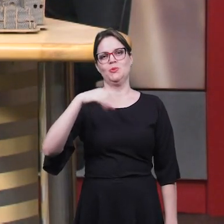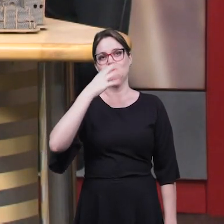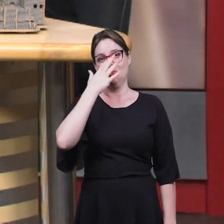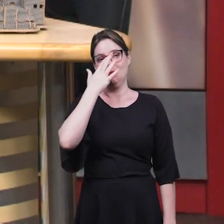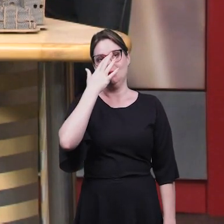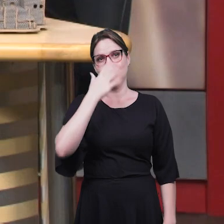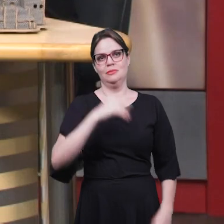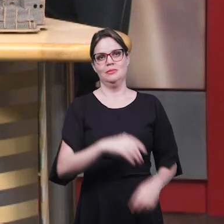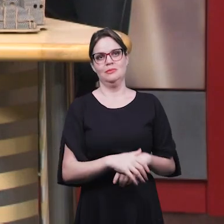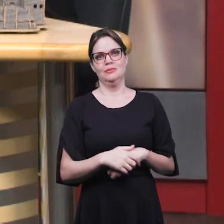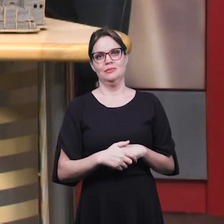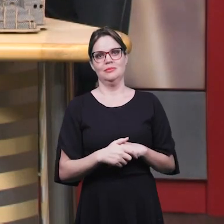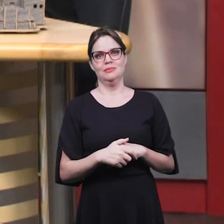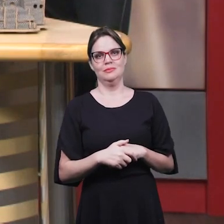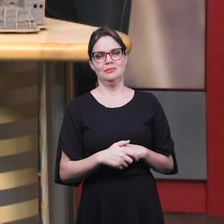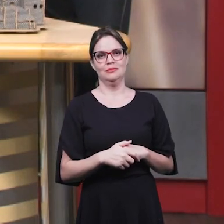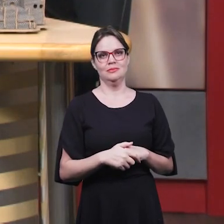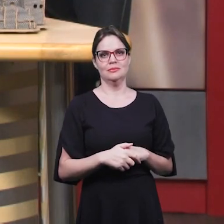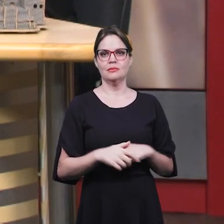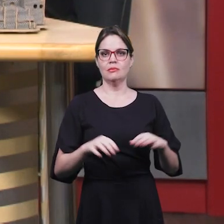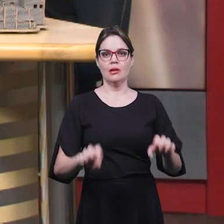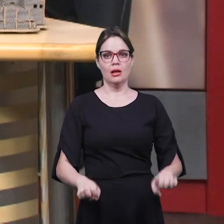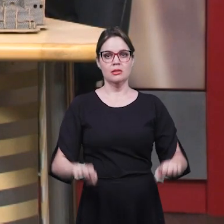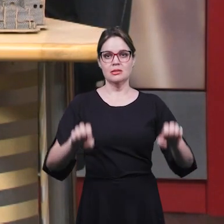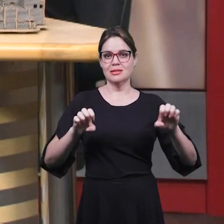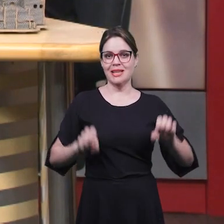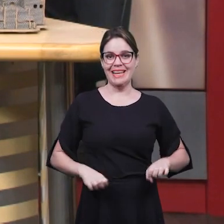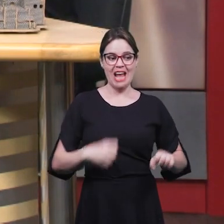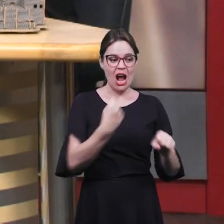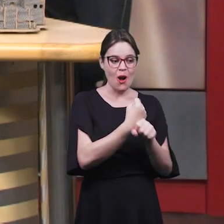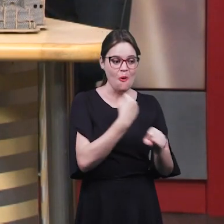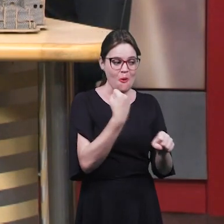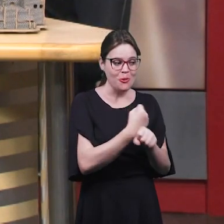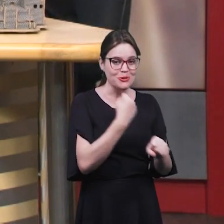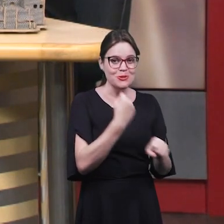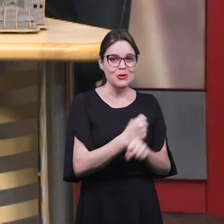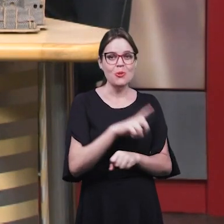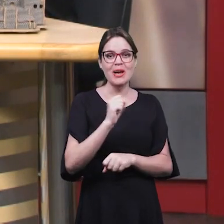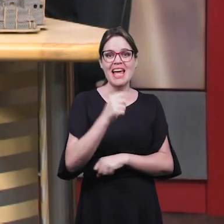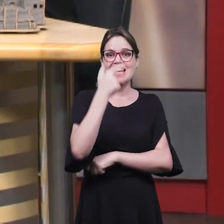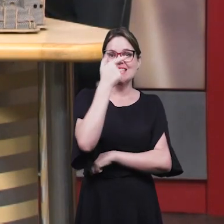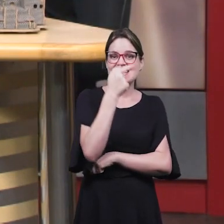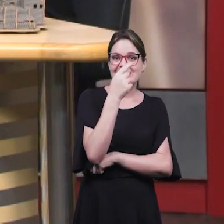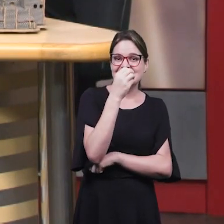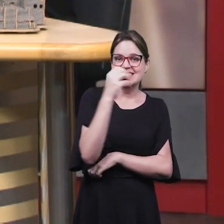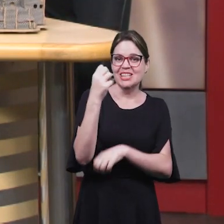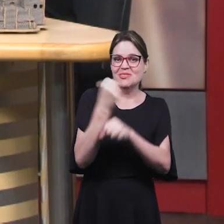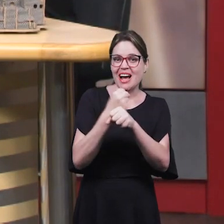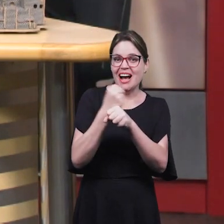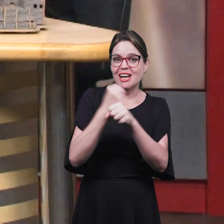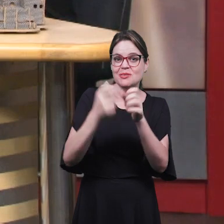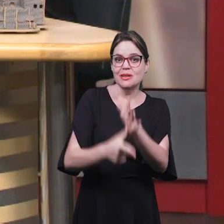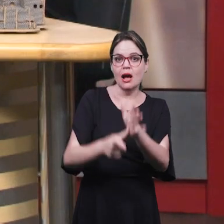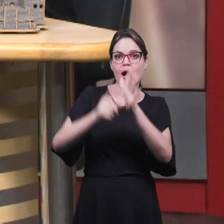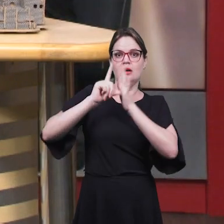por Ezequias em 700 a.C. 700 a.C. 2.700 anos esse tanque. 2.700 anos e está